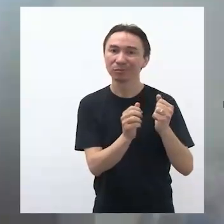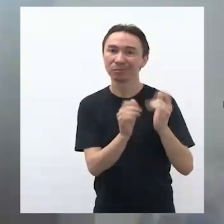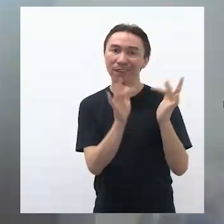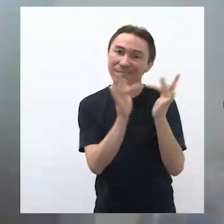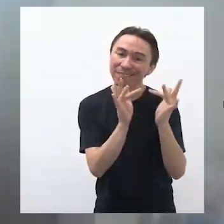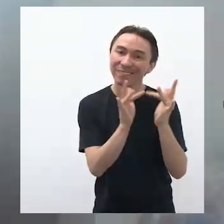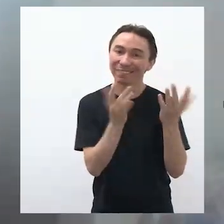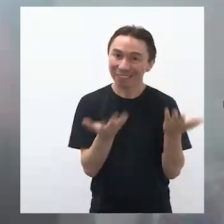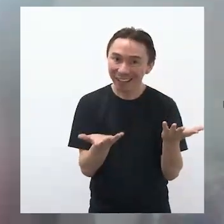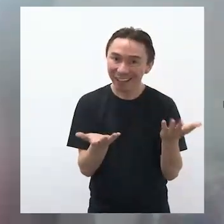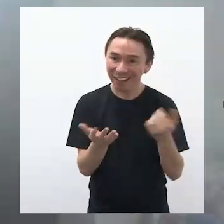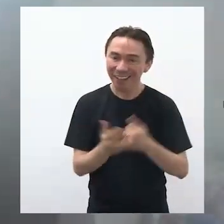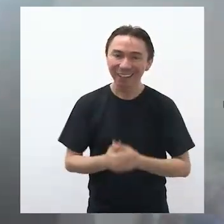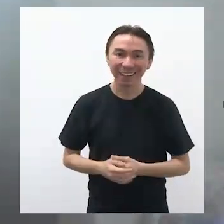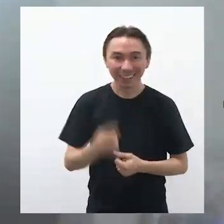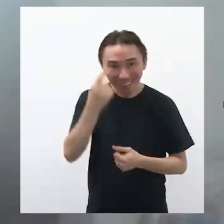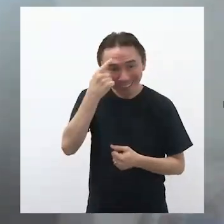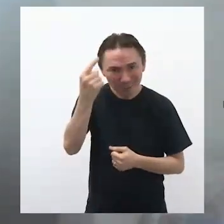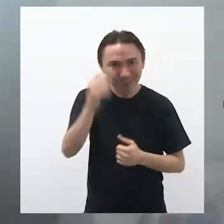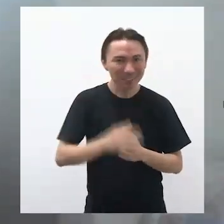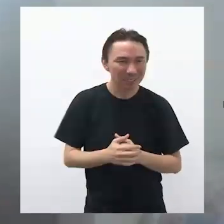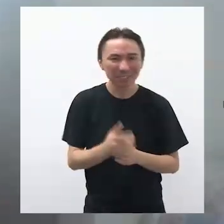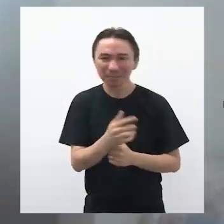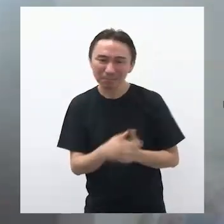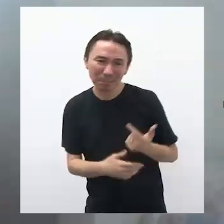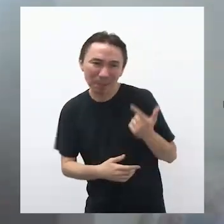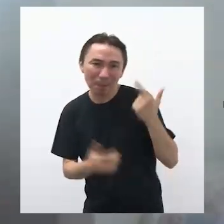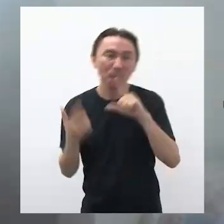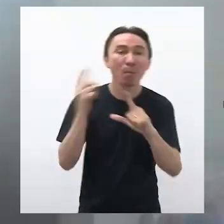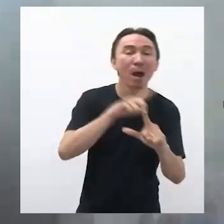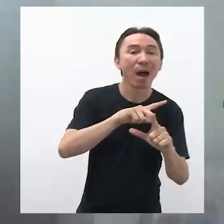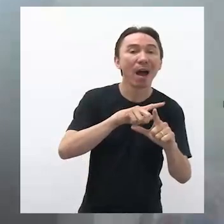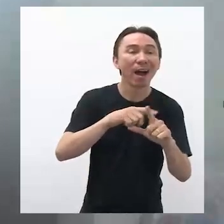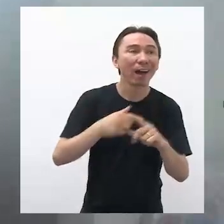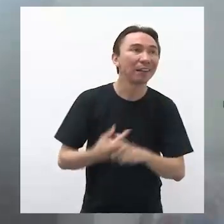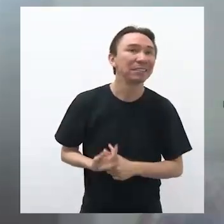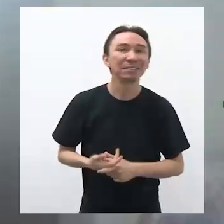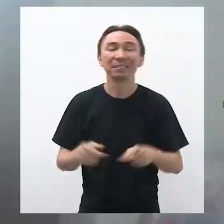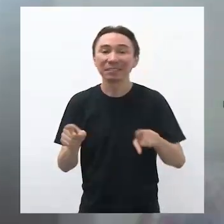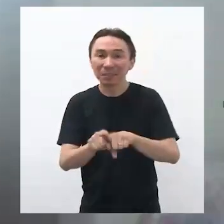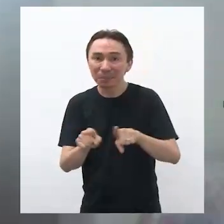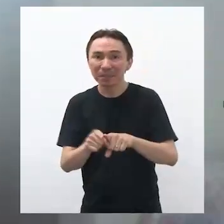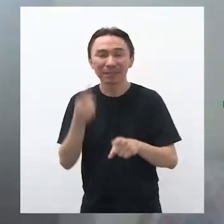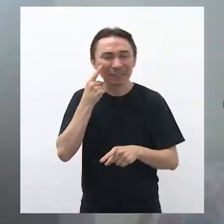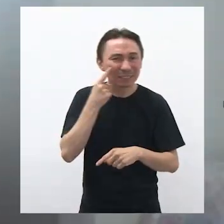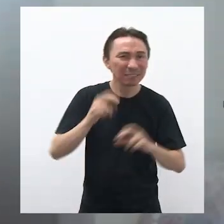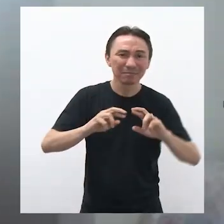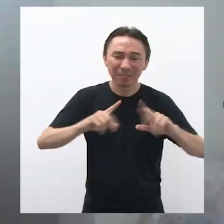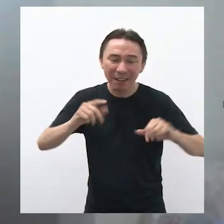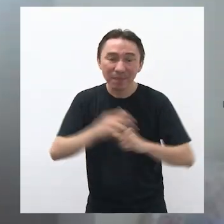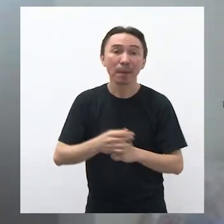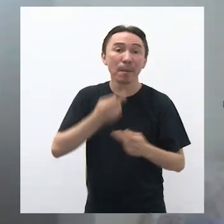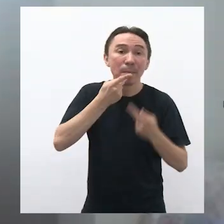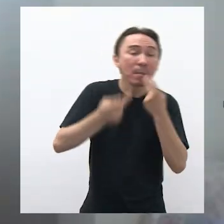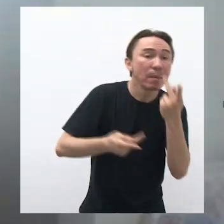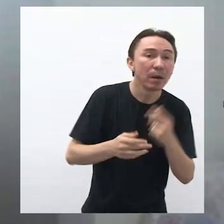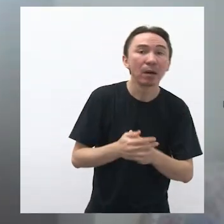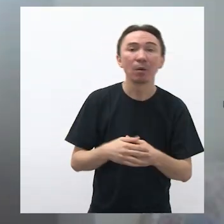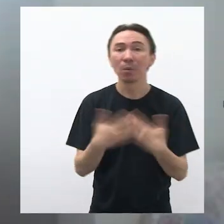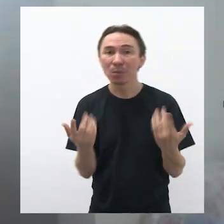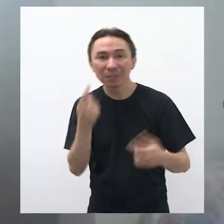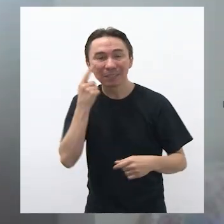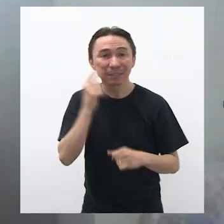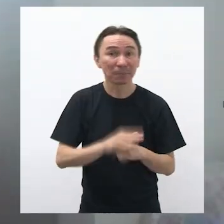De ser mais assertivo, de fazer falas pontuais, de levantar a mão e fazer pergunta para o